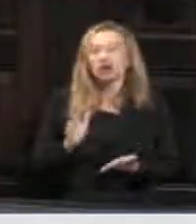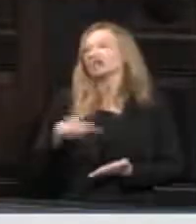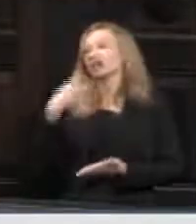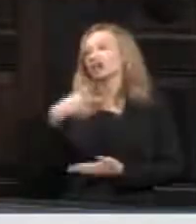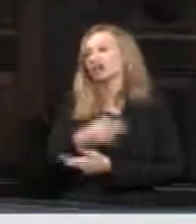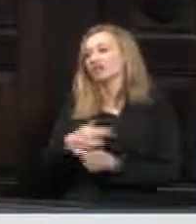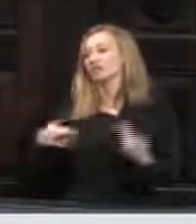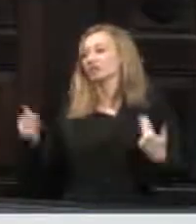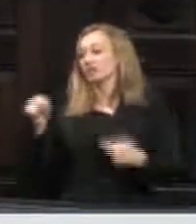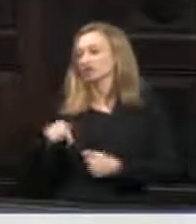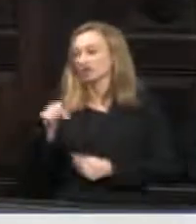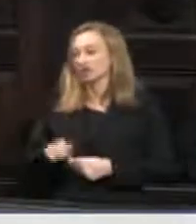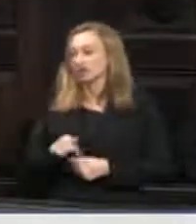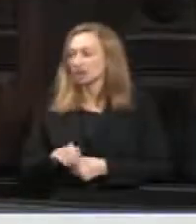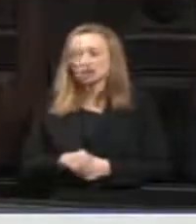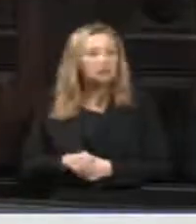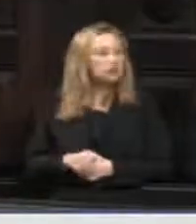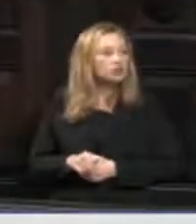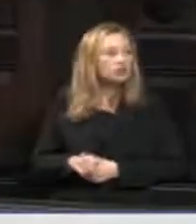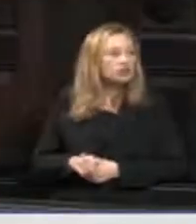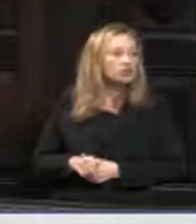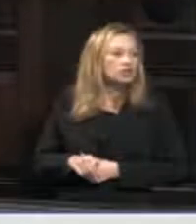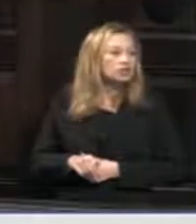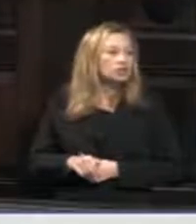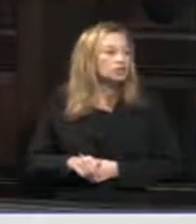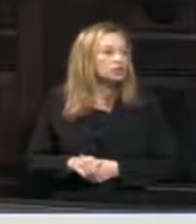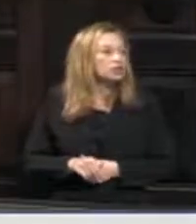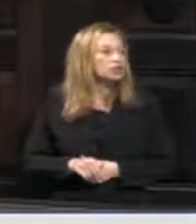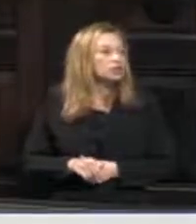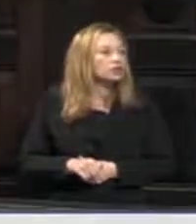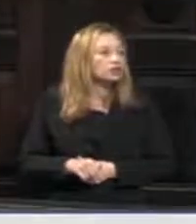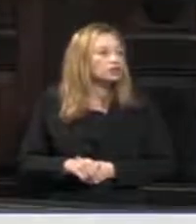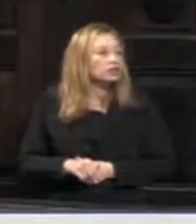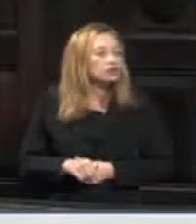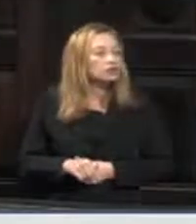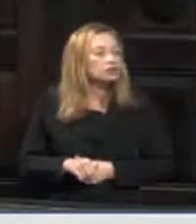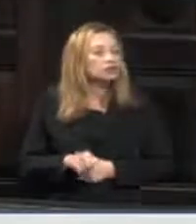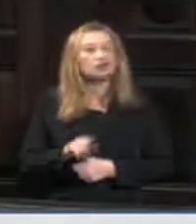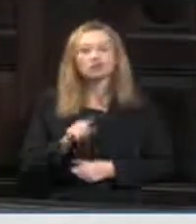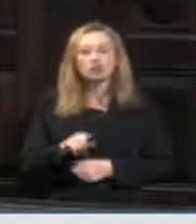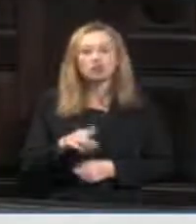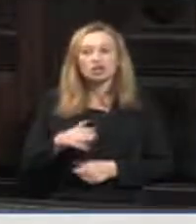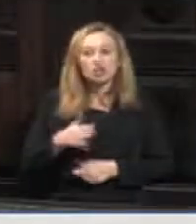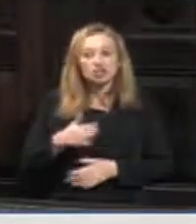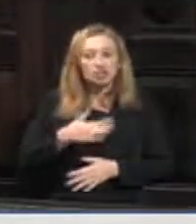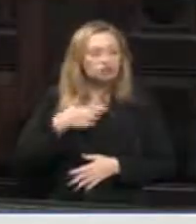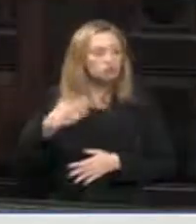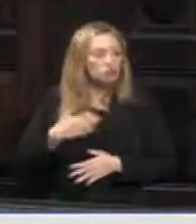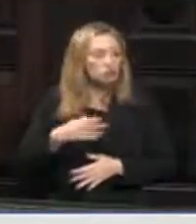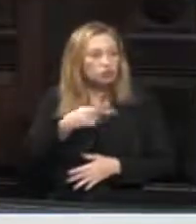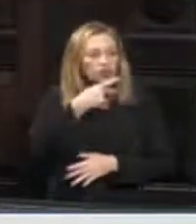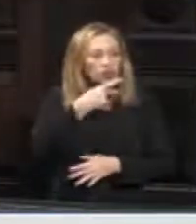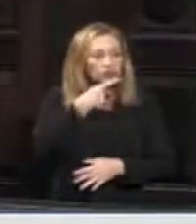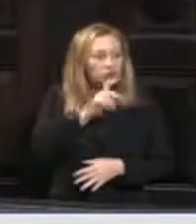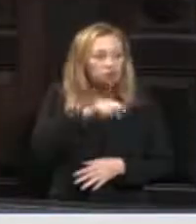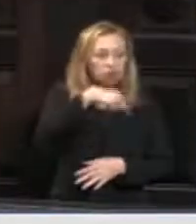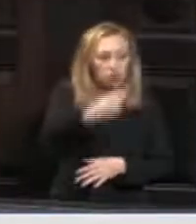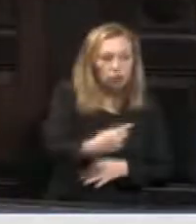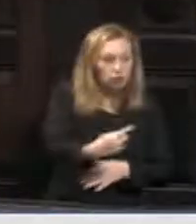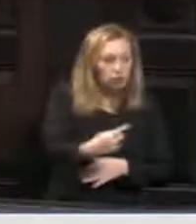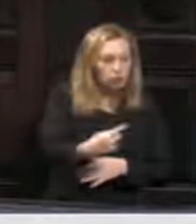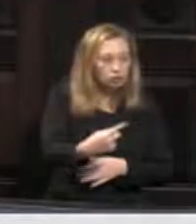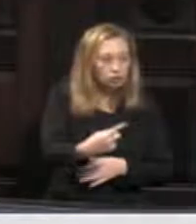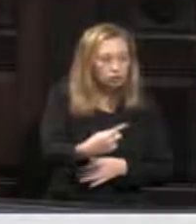vezes que você às vezes se afina com parlamentares de outras bancadas,